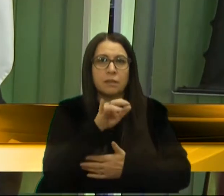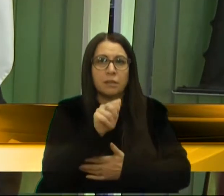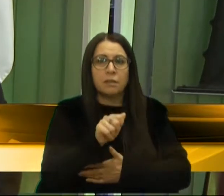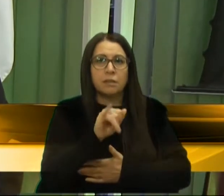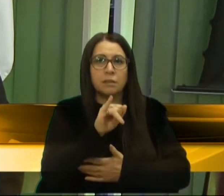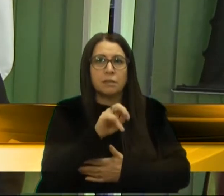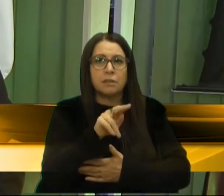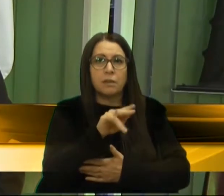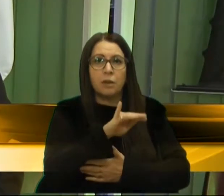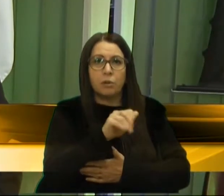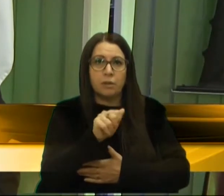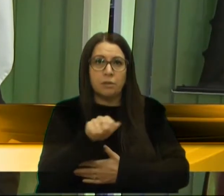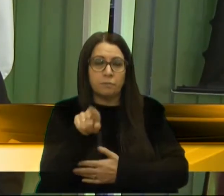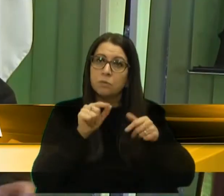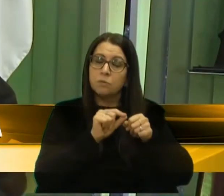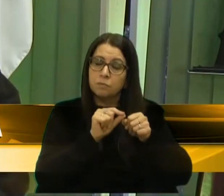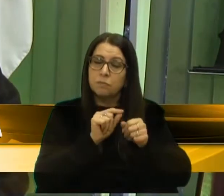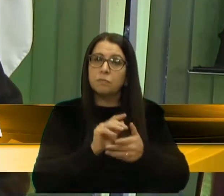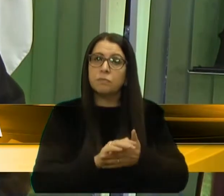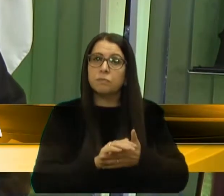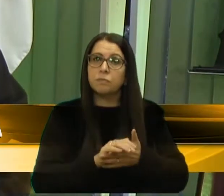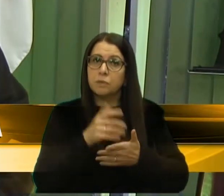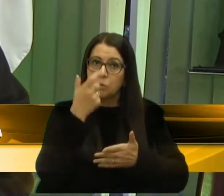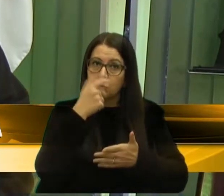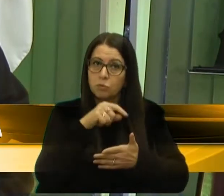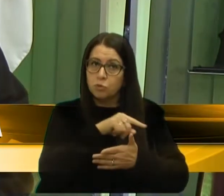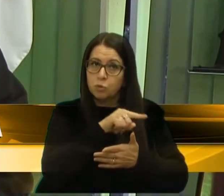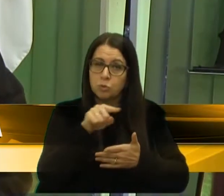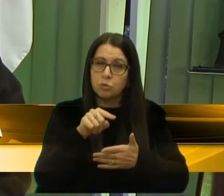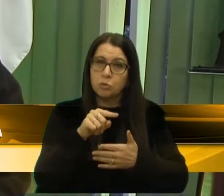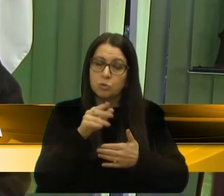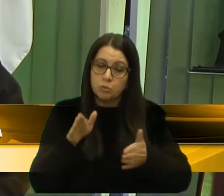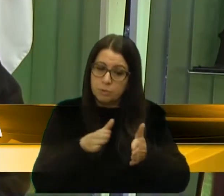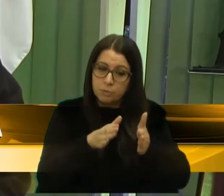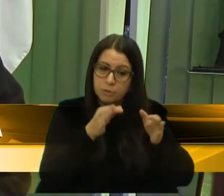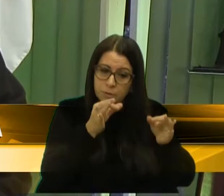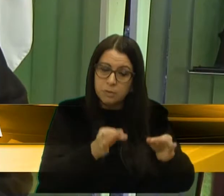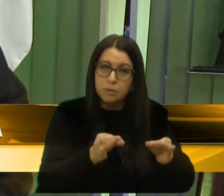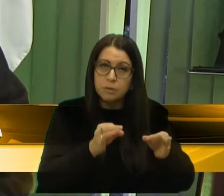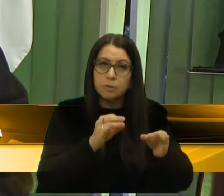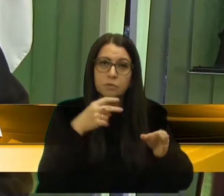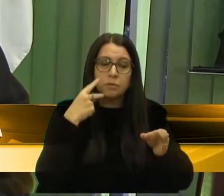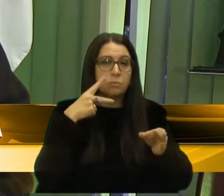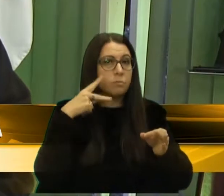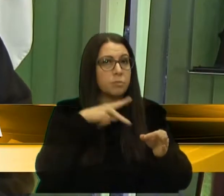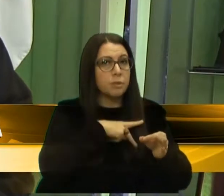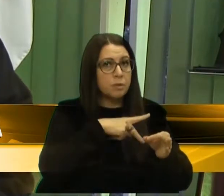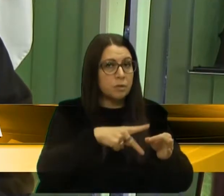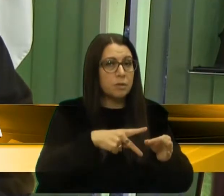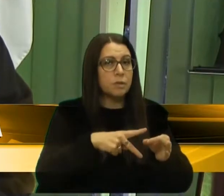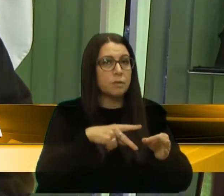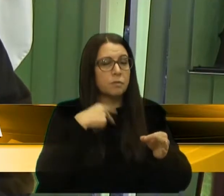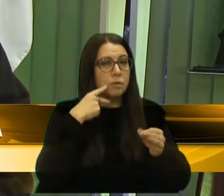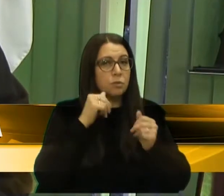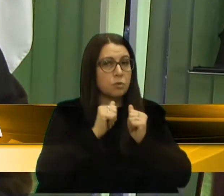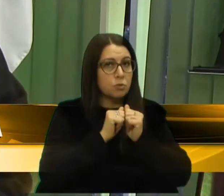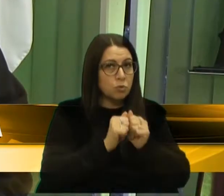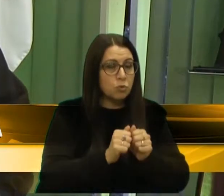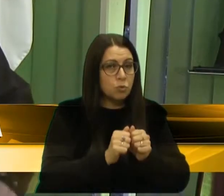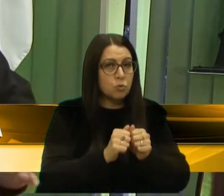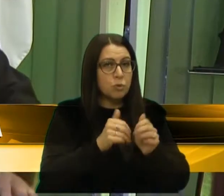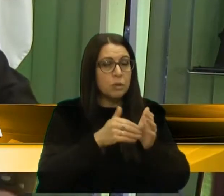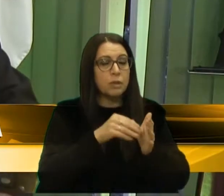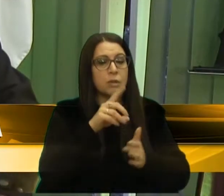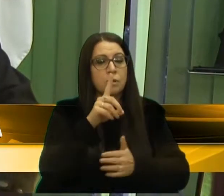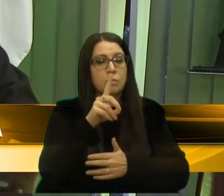Então, é situação muito complicada que nós temos. Eu acho que nós estamos no caminho certo, vereador-presidente e vereadores que estiveram junto com nós até o